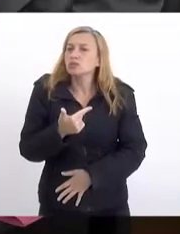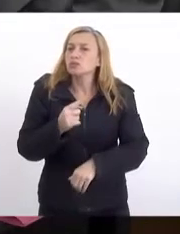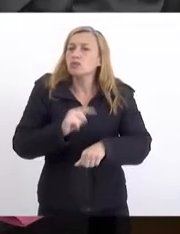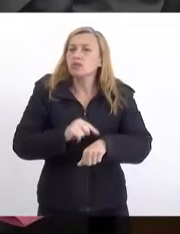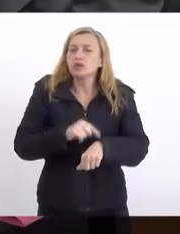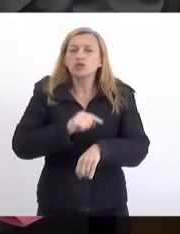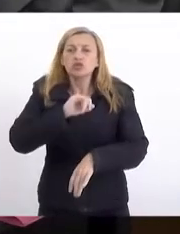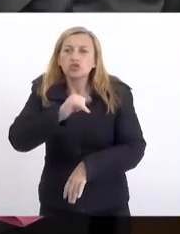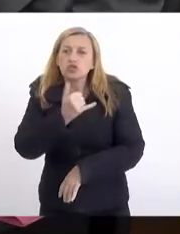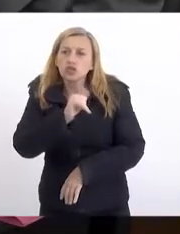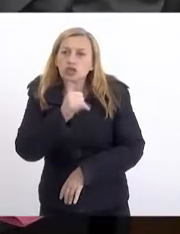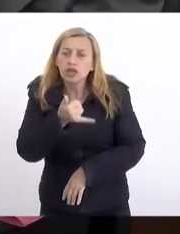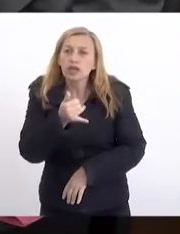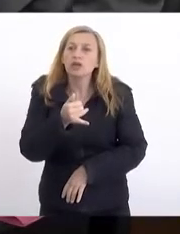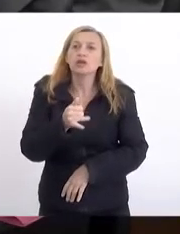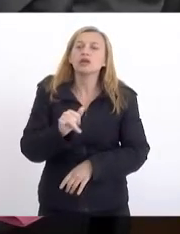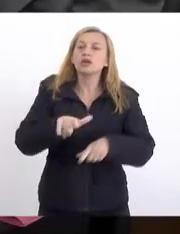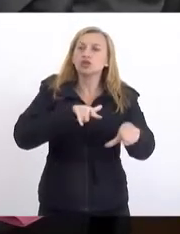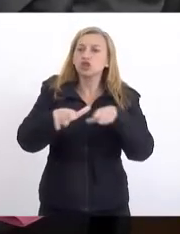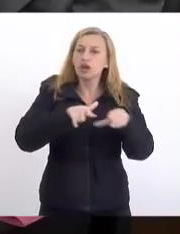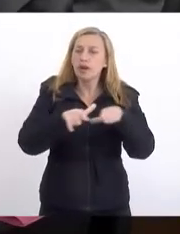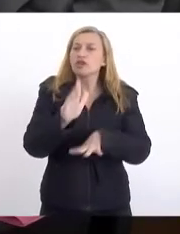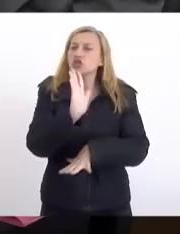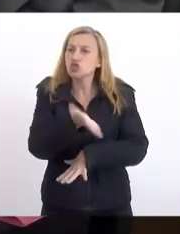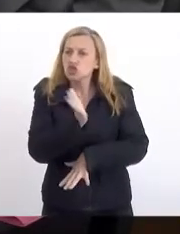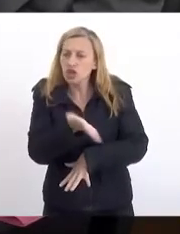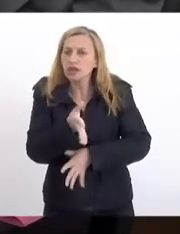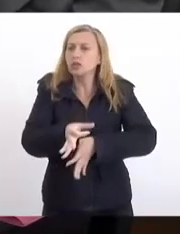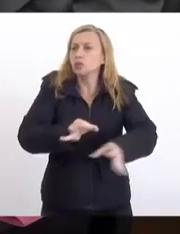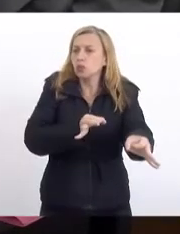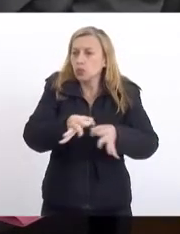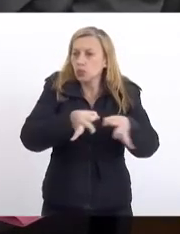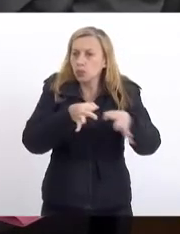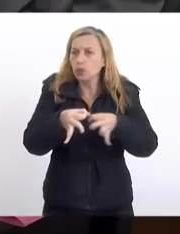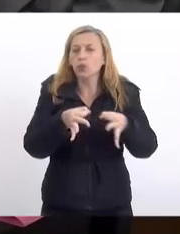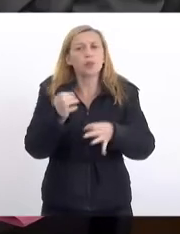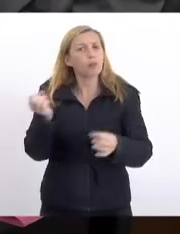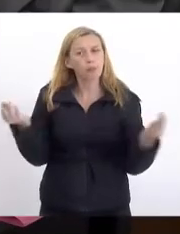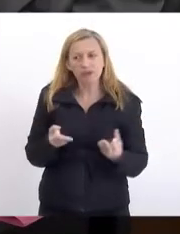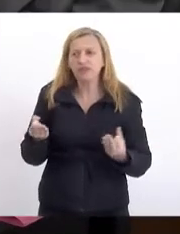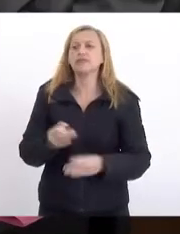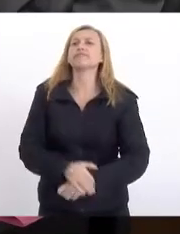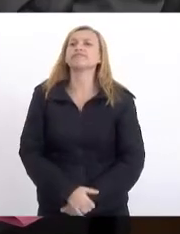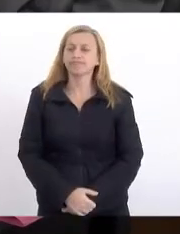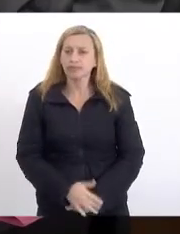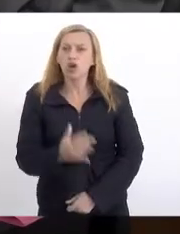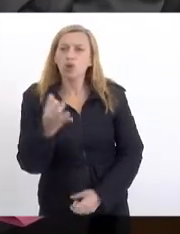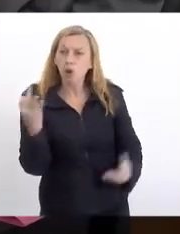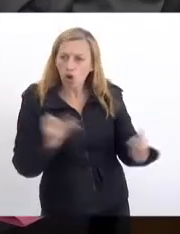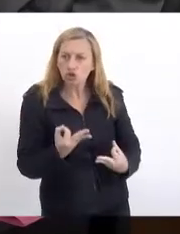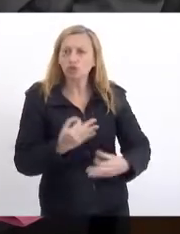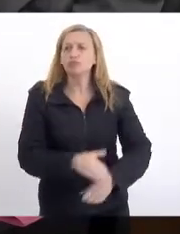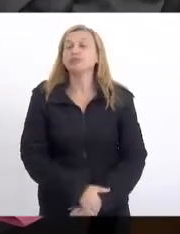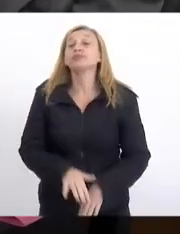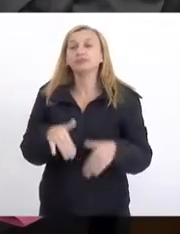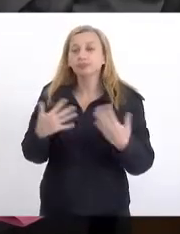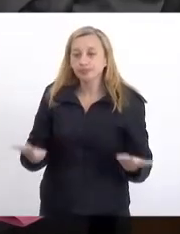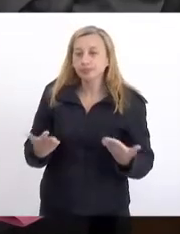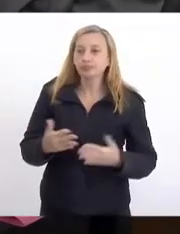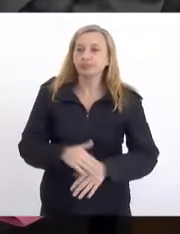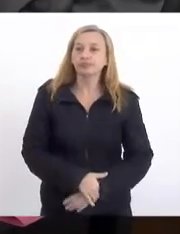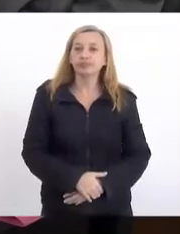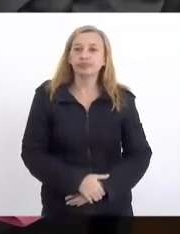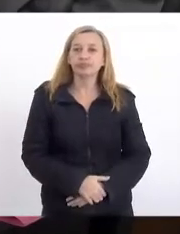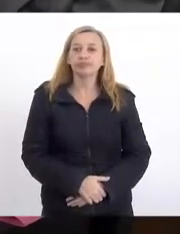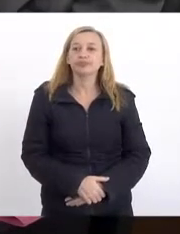janeiro, que é os trabalhos já sendo organizados. Então, perfeito. Acho ótimo. Então, assim